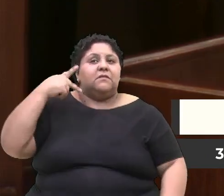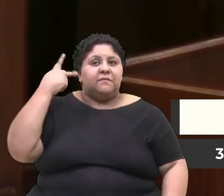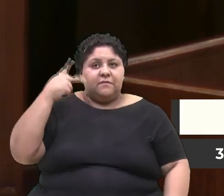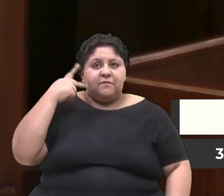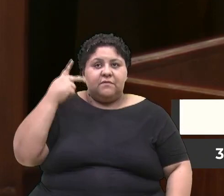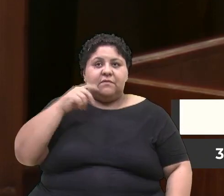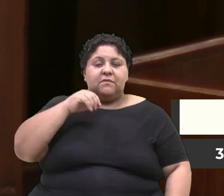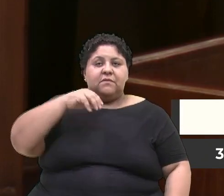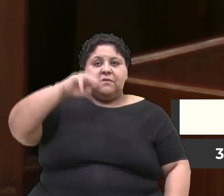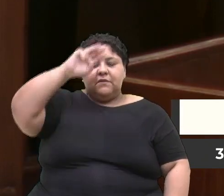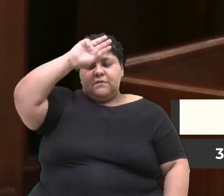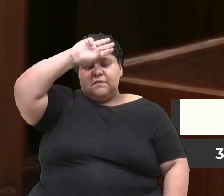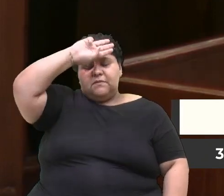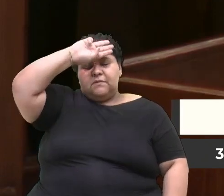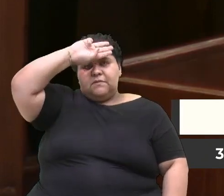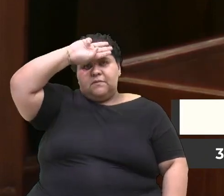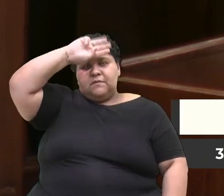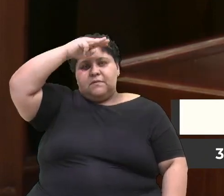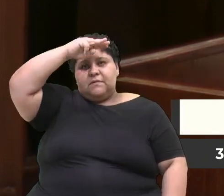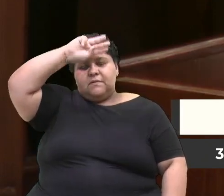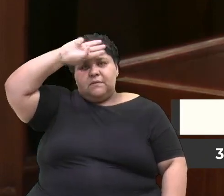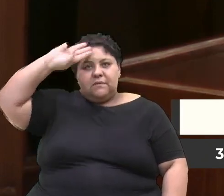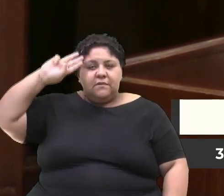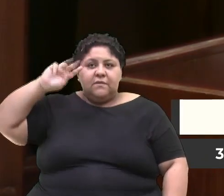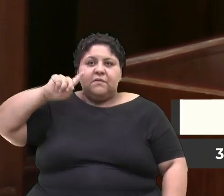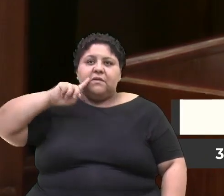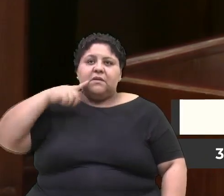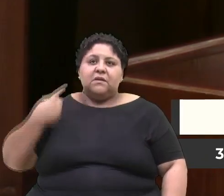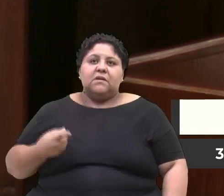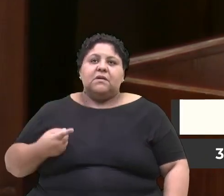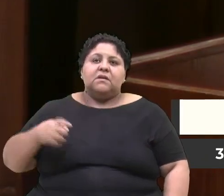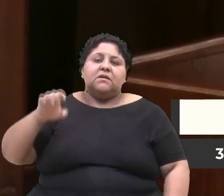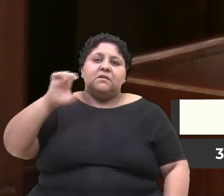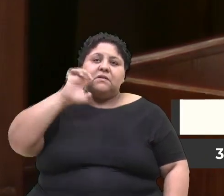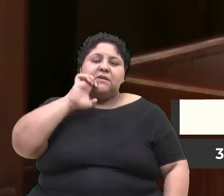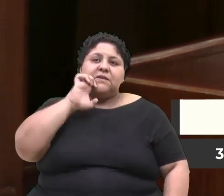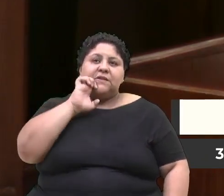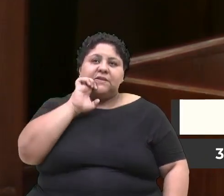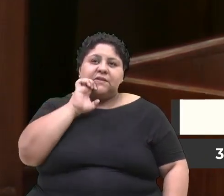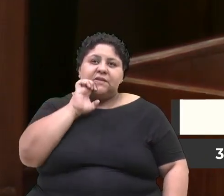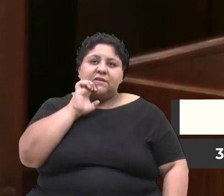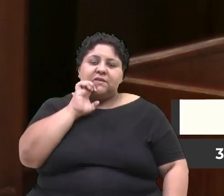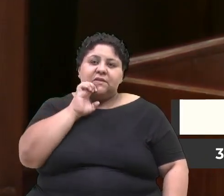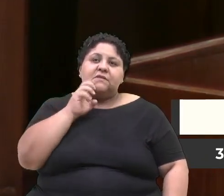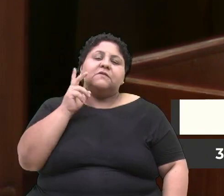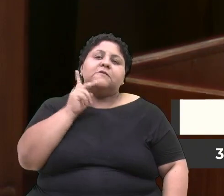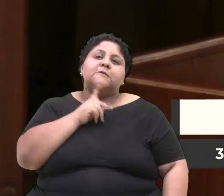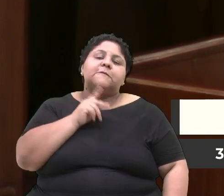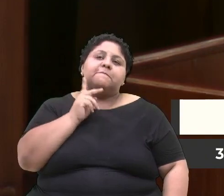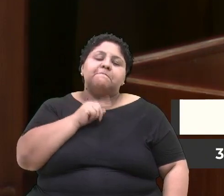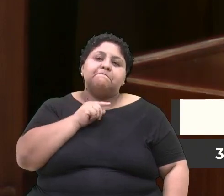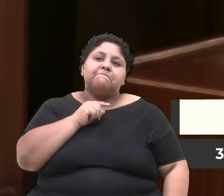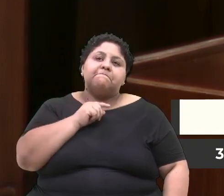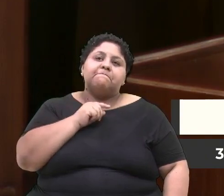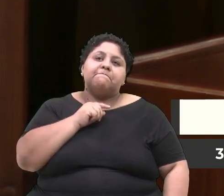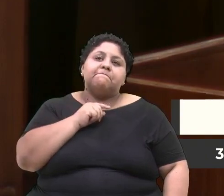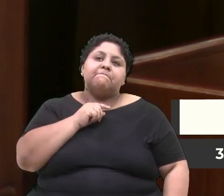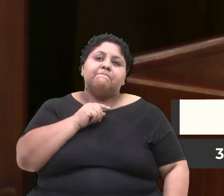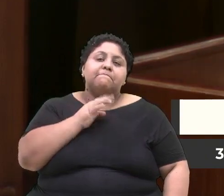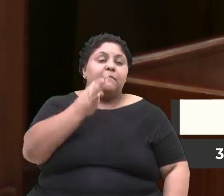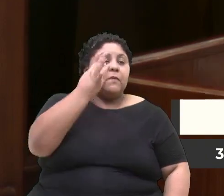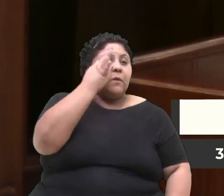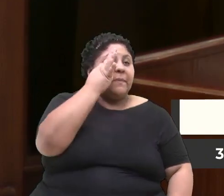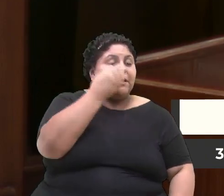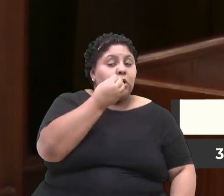Juliano Valim, Gladys Frisso, Estela Balardim e Renato Oliveira, que ou presencialmente